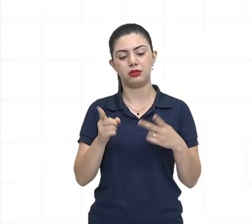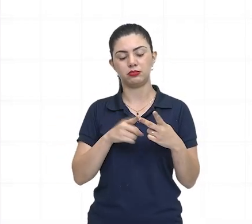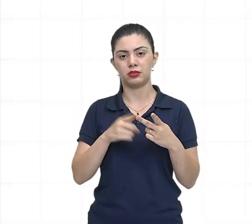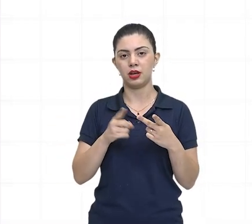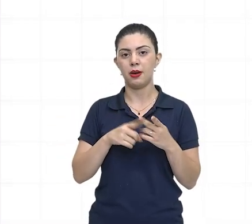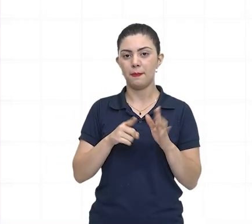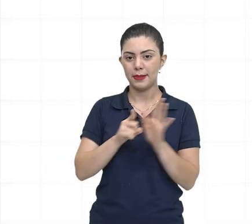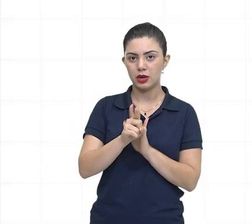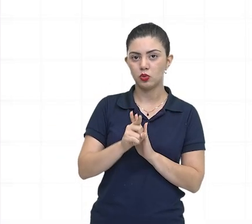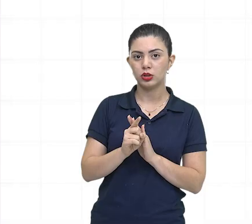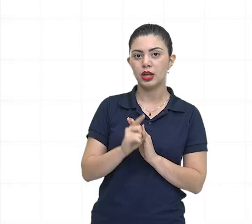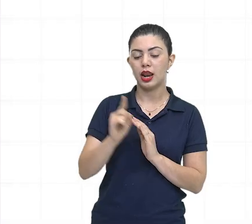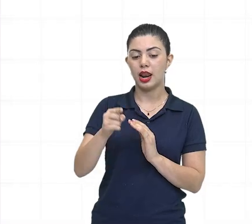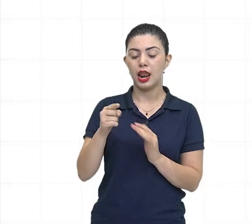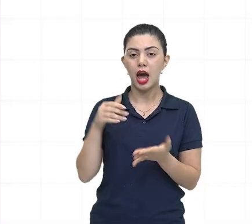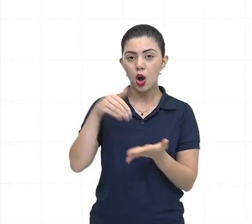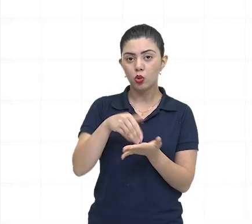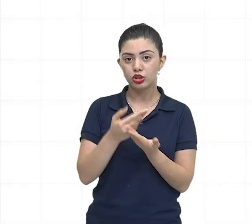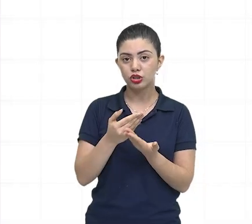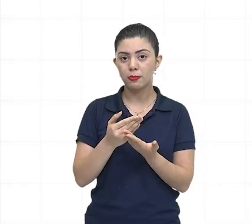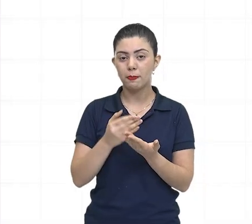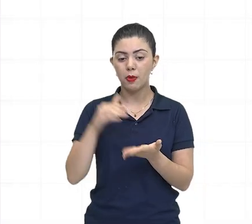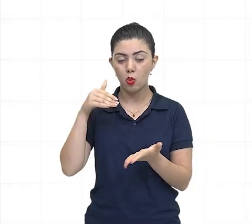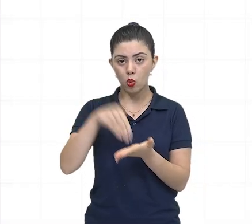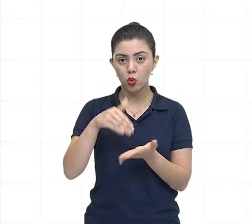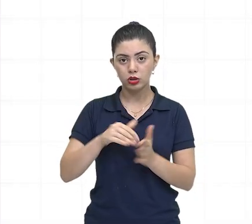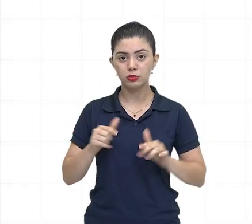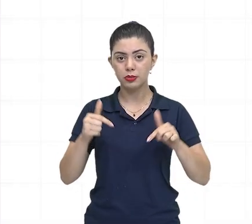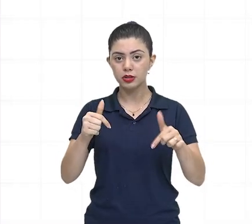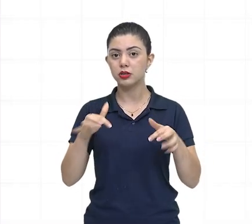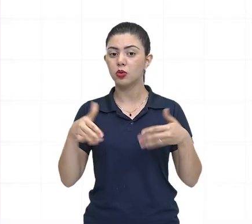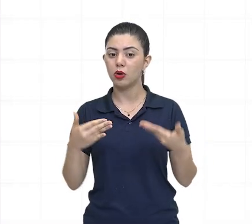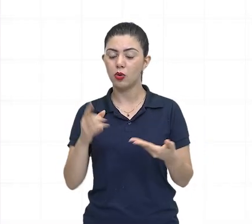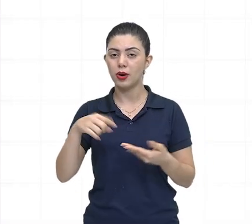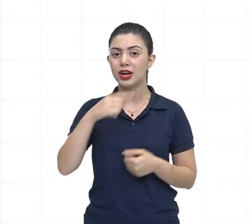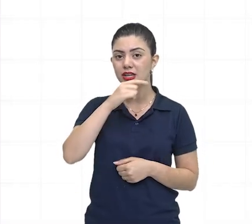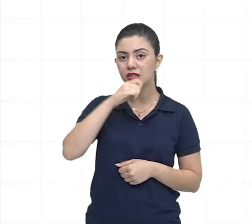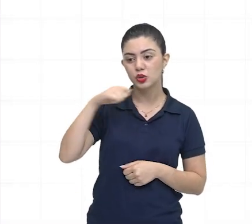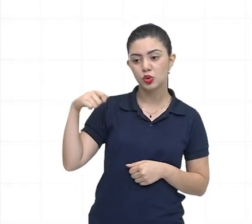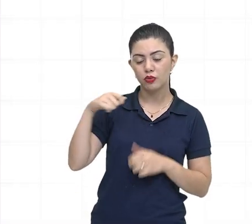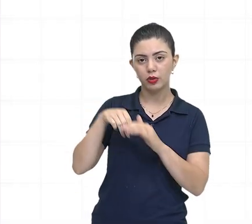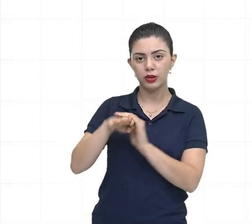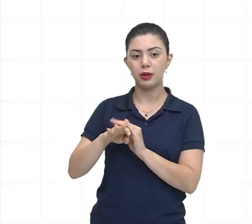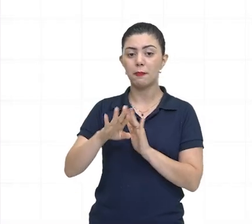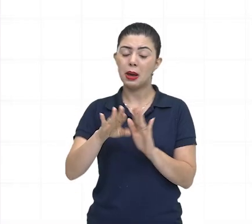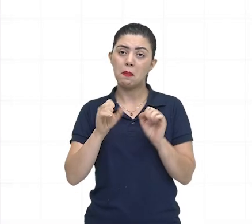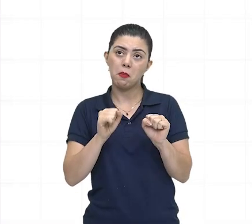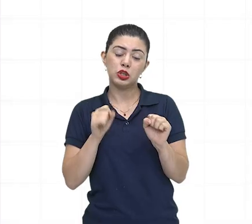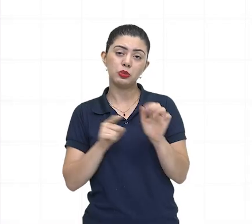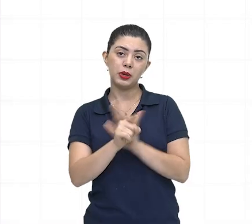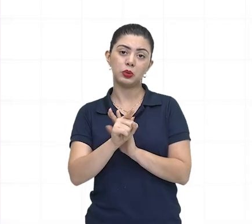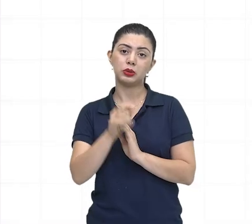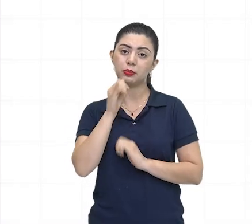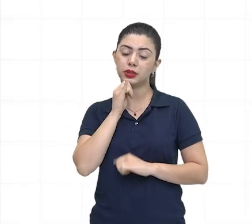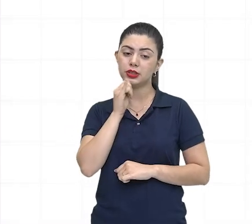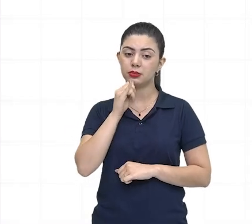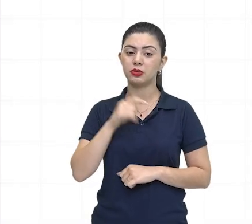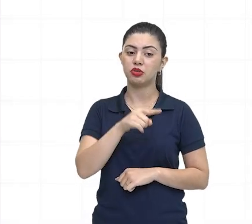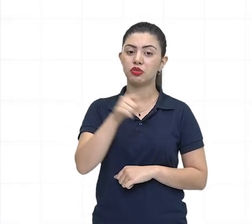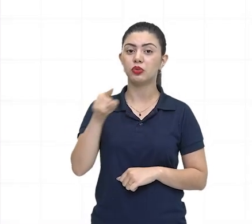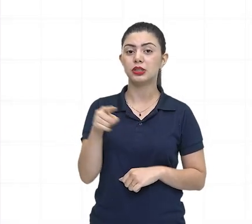deve ser a última ação? A última ação é guardar a escova. Mas eu também poderia perguntar, olha, o que você deve fazer,